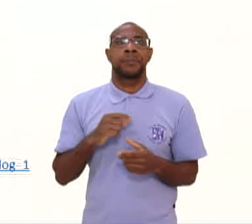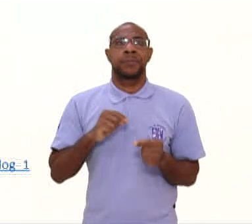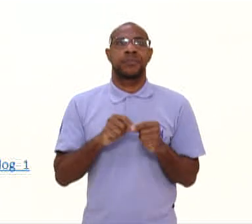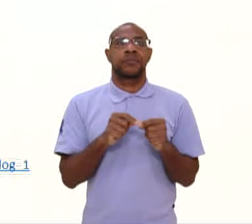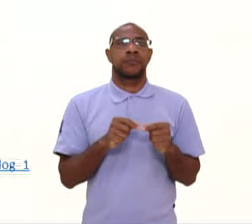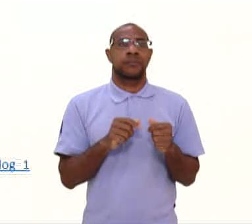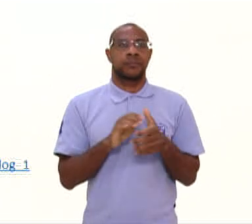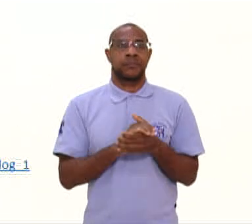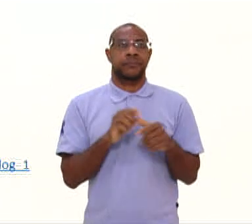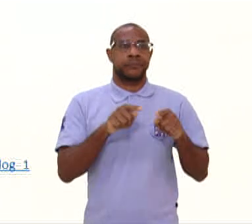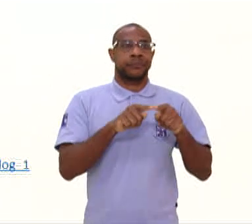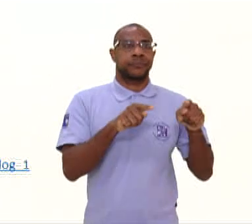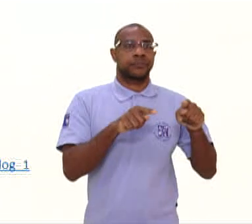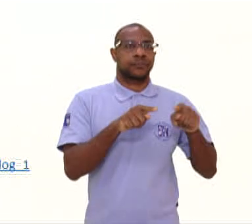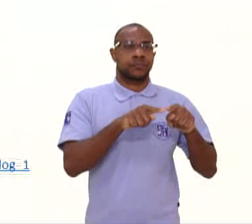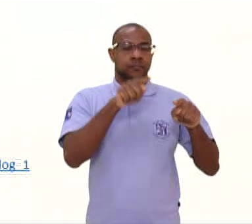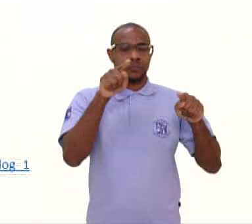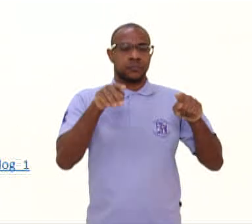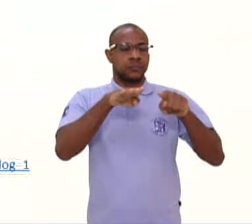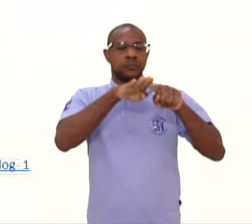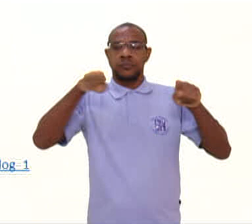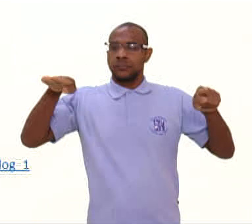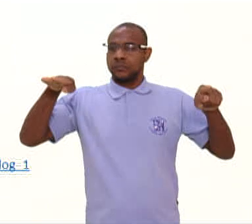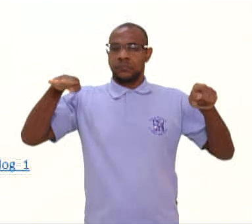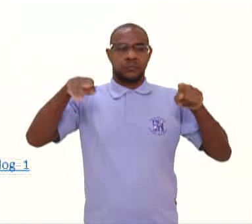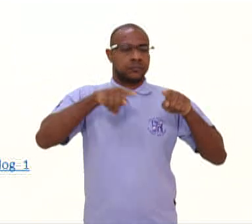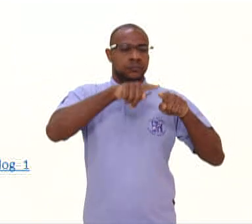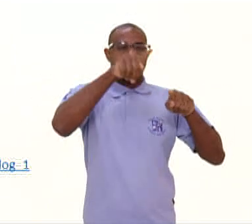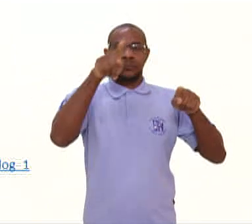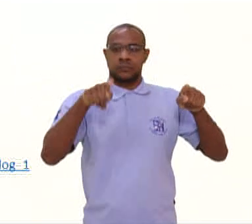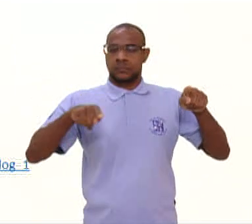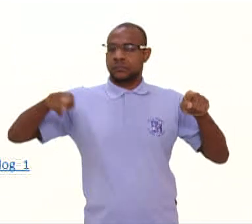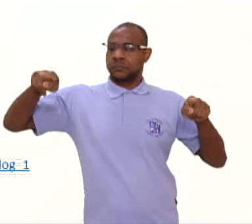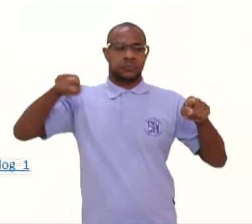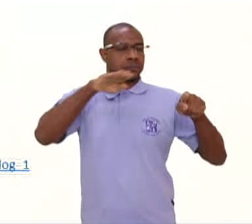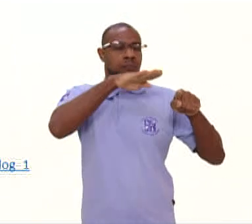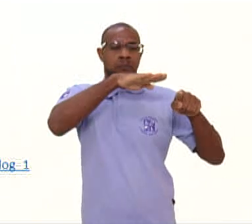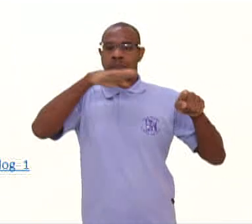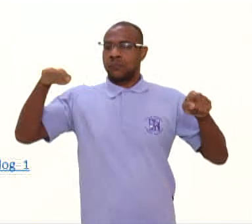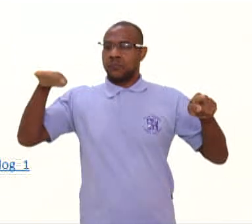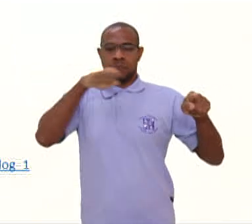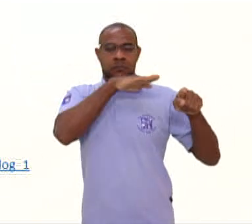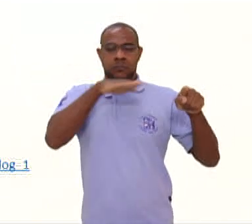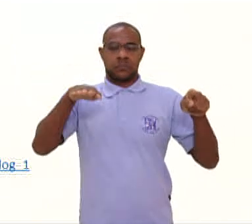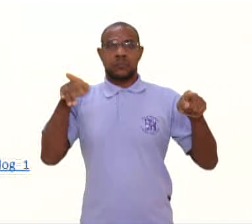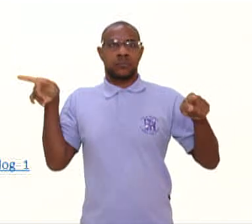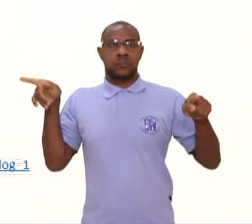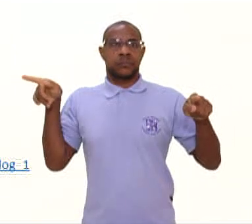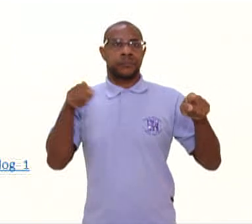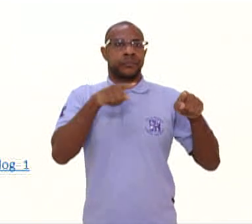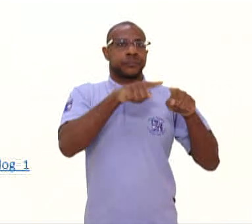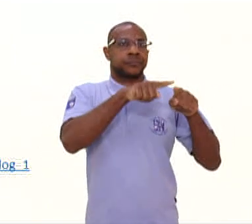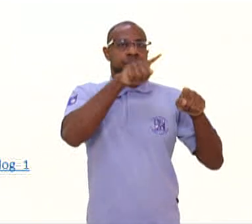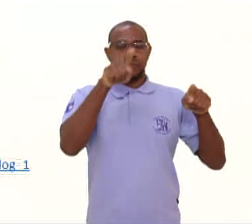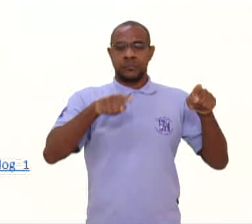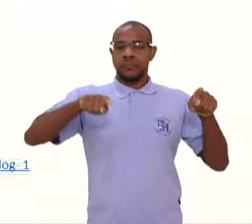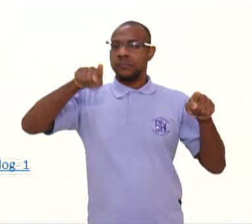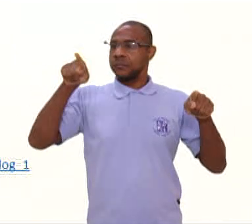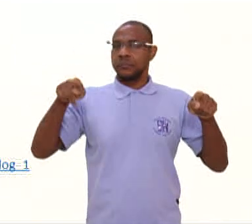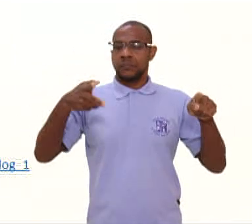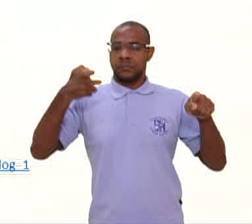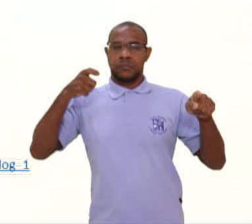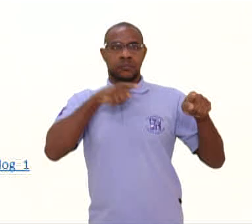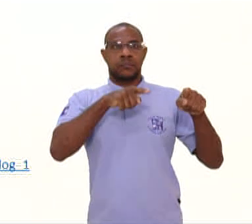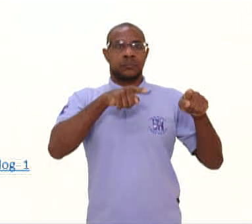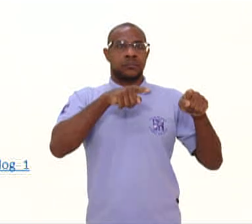de um eixo que vamos definir aqui como horizontal, ou o eixo X, e vamos avançar com essa oscilação. Percebam que tem